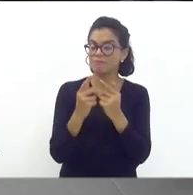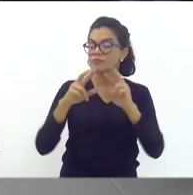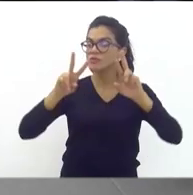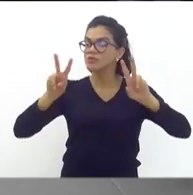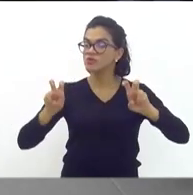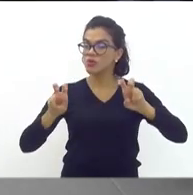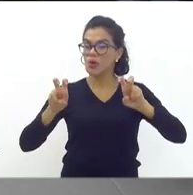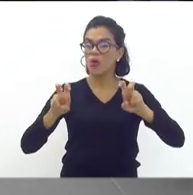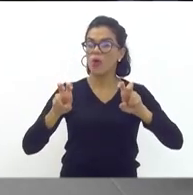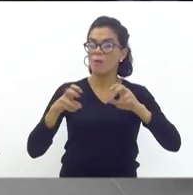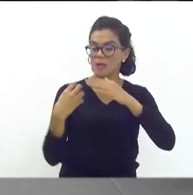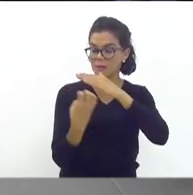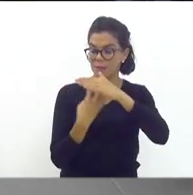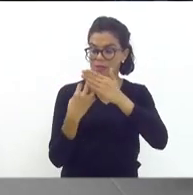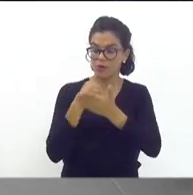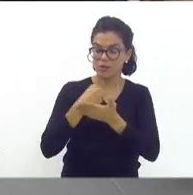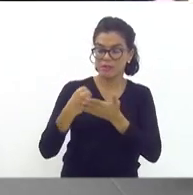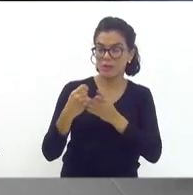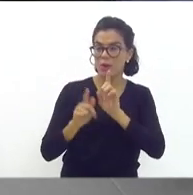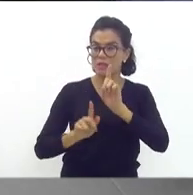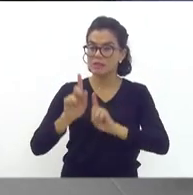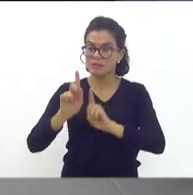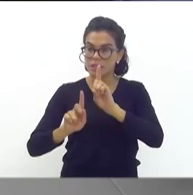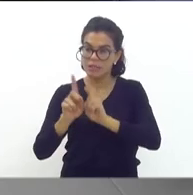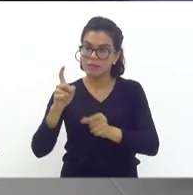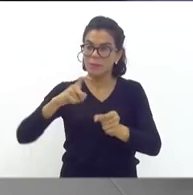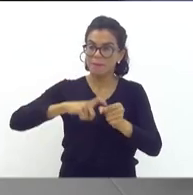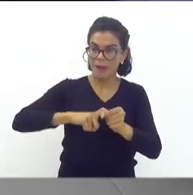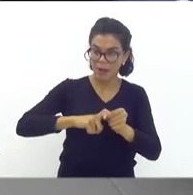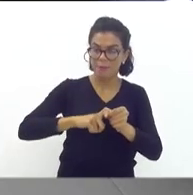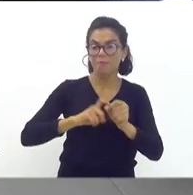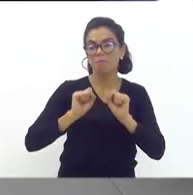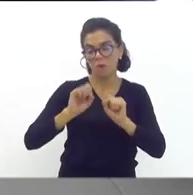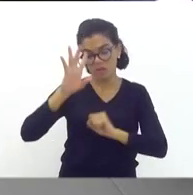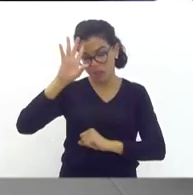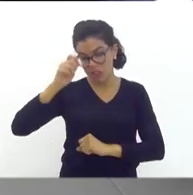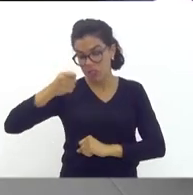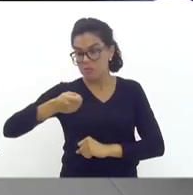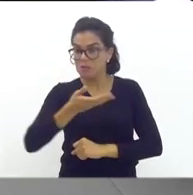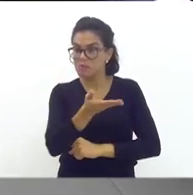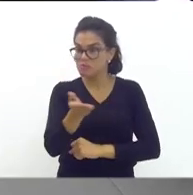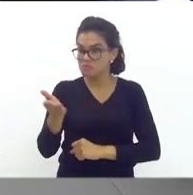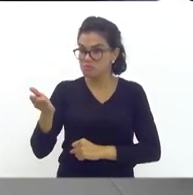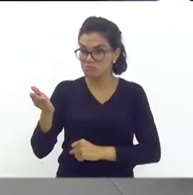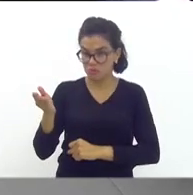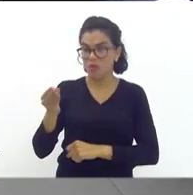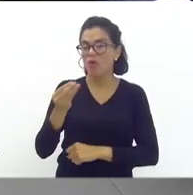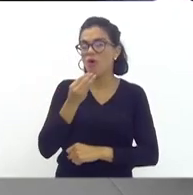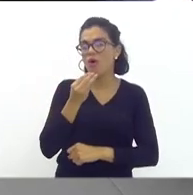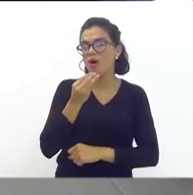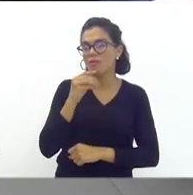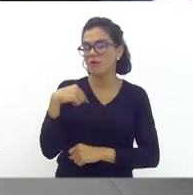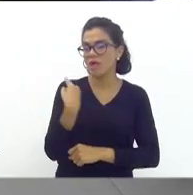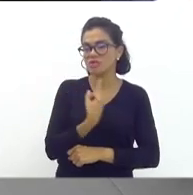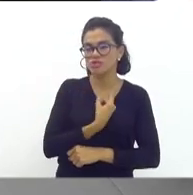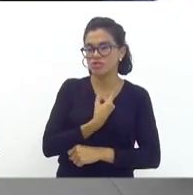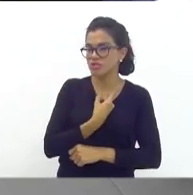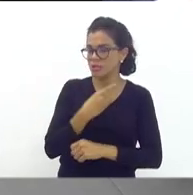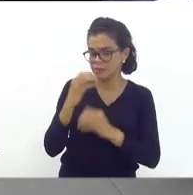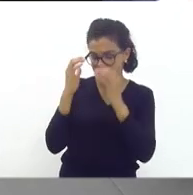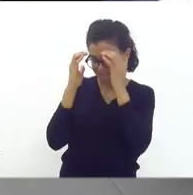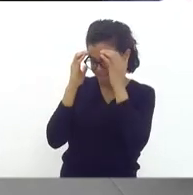a concessões podem ser deliberados pelos senhores e por Óbvio a gente vai estar sempre à disposição